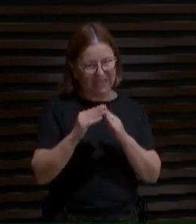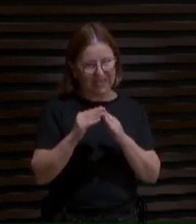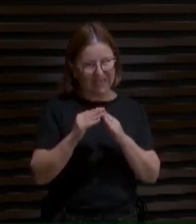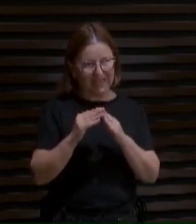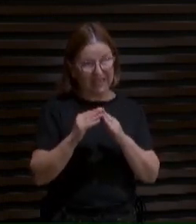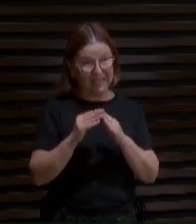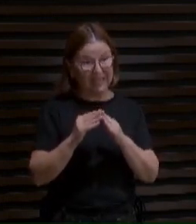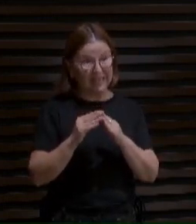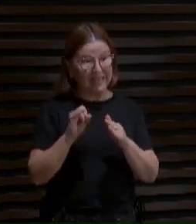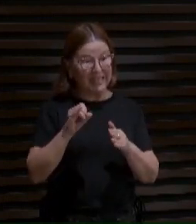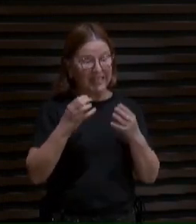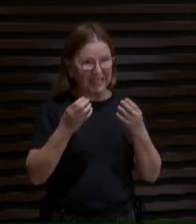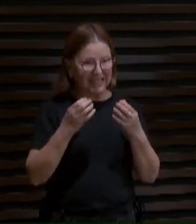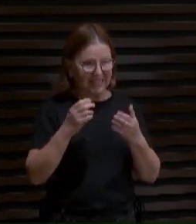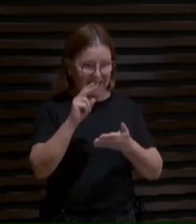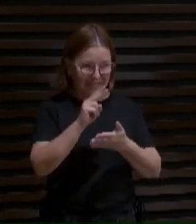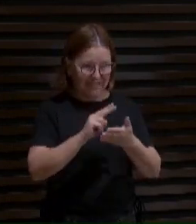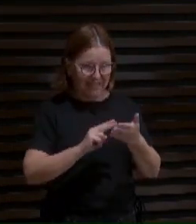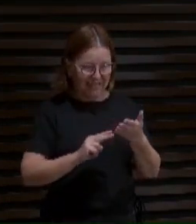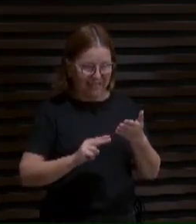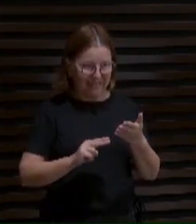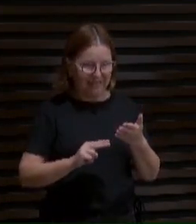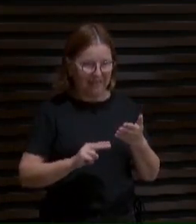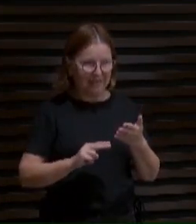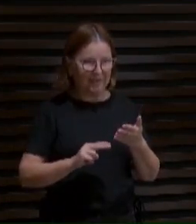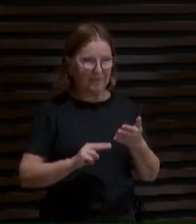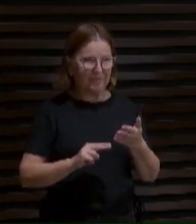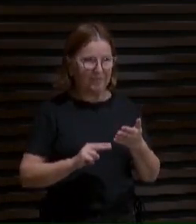ser edificado, leia a Bíblia.